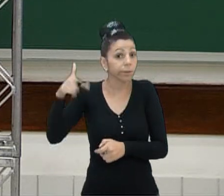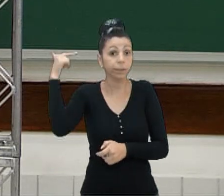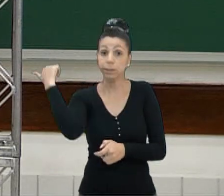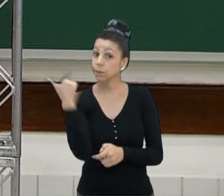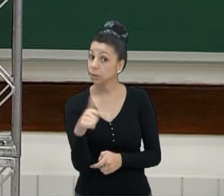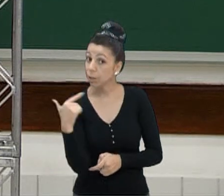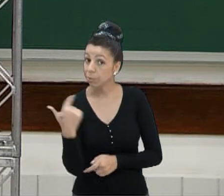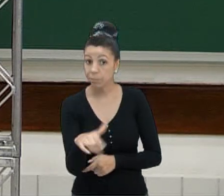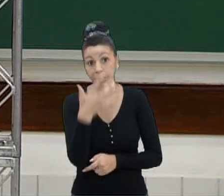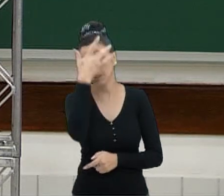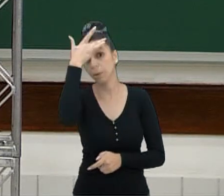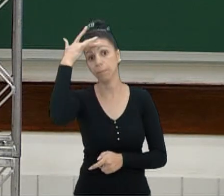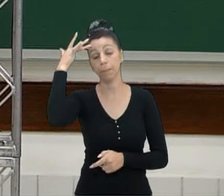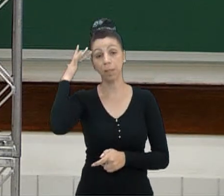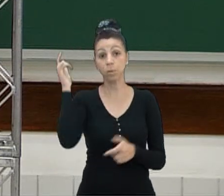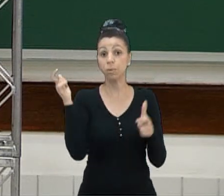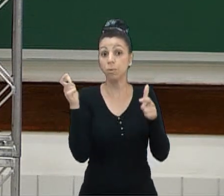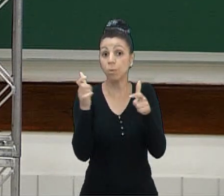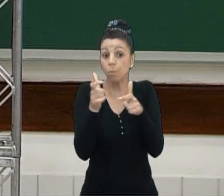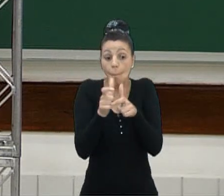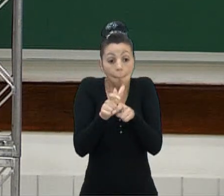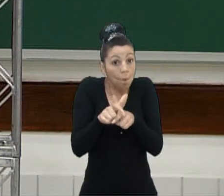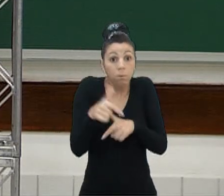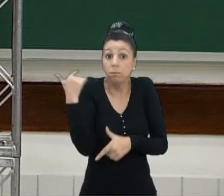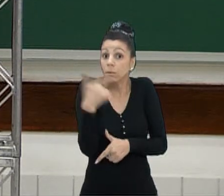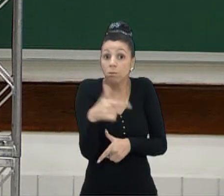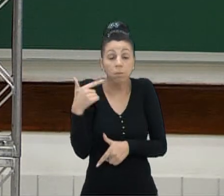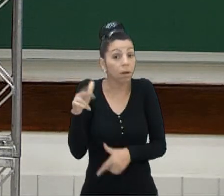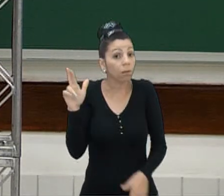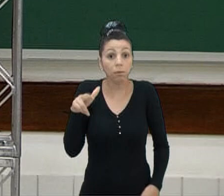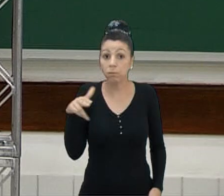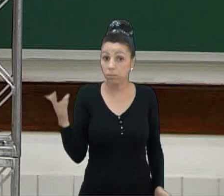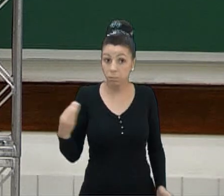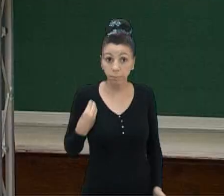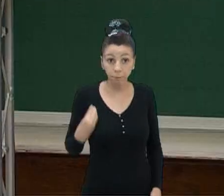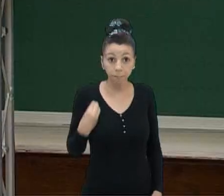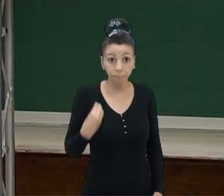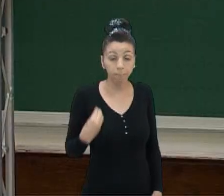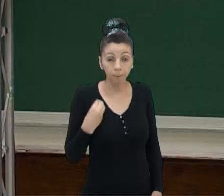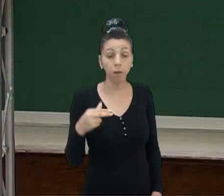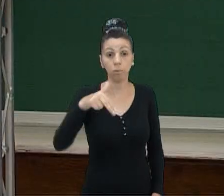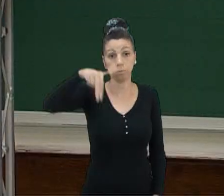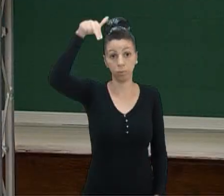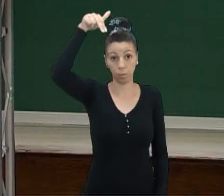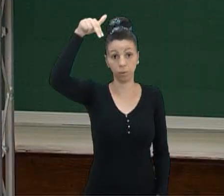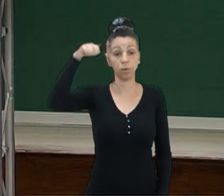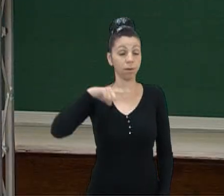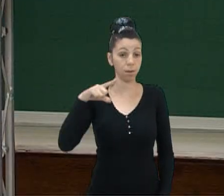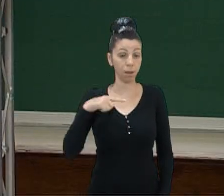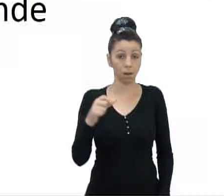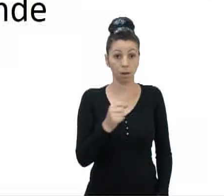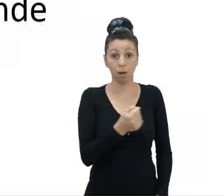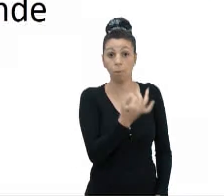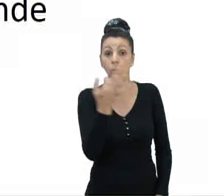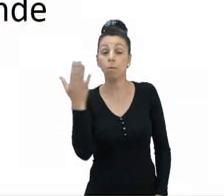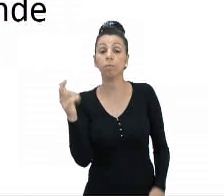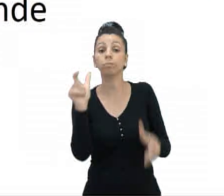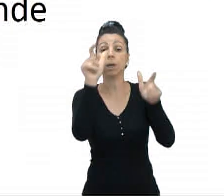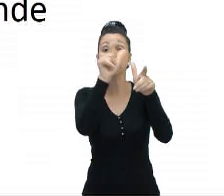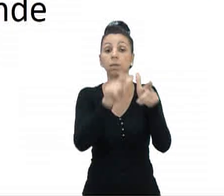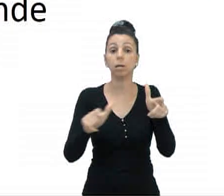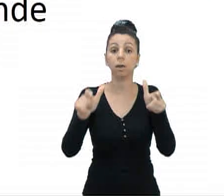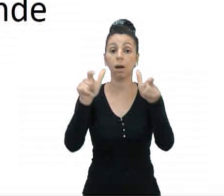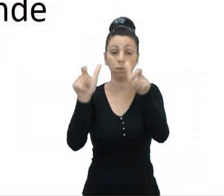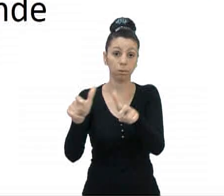tenho concentração de pessoas vivendo ali. Outra característica física da Europa ali é o seu